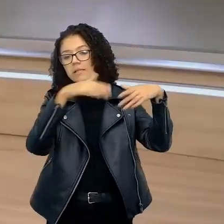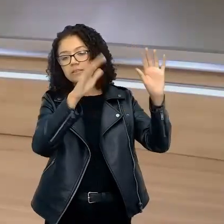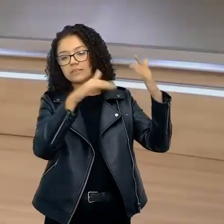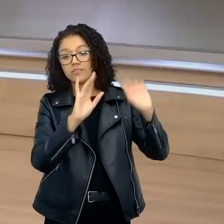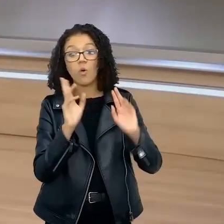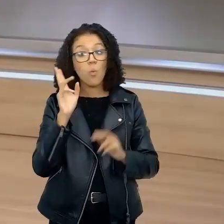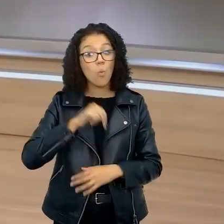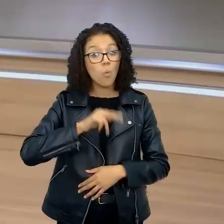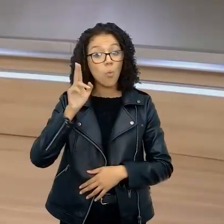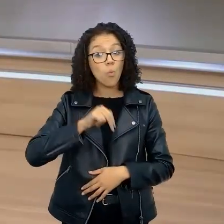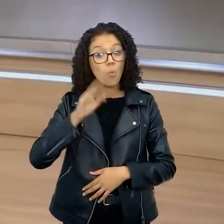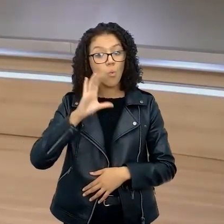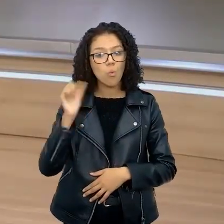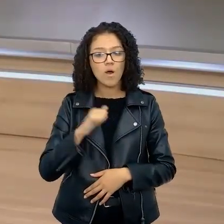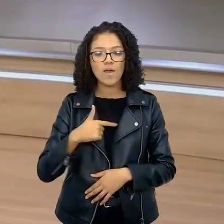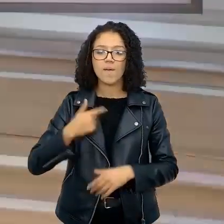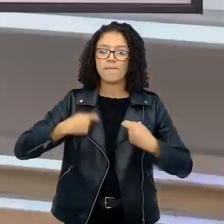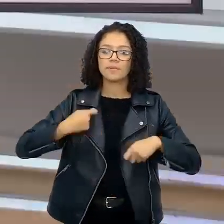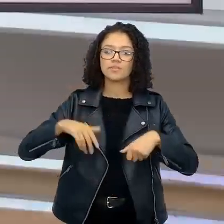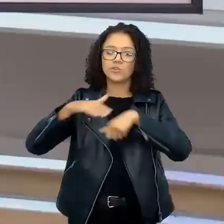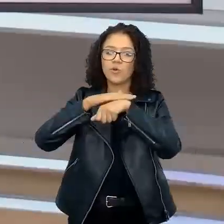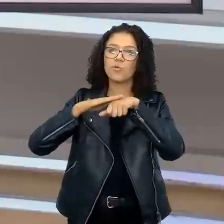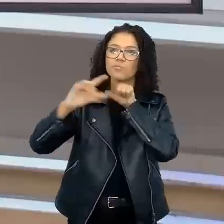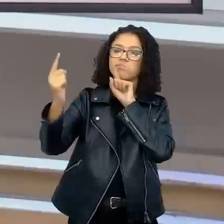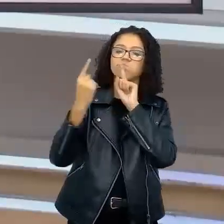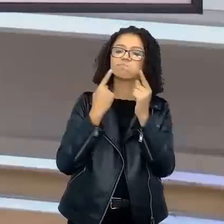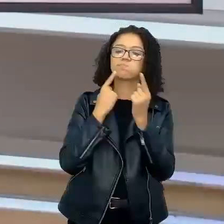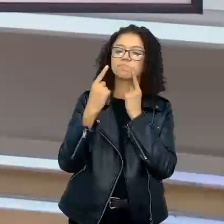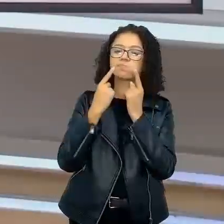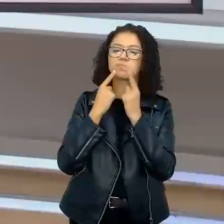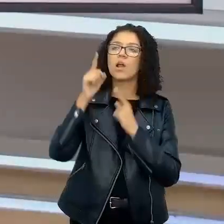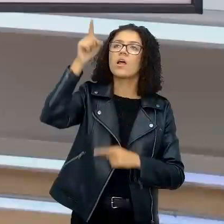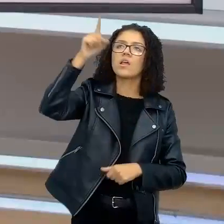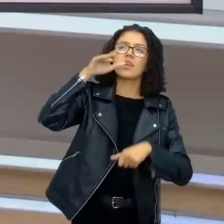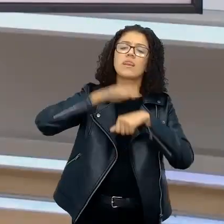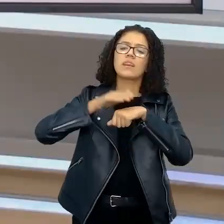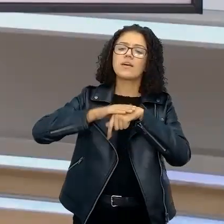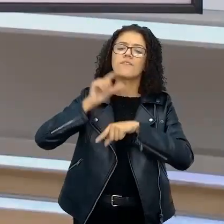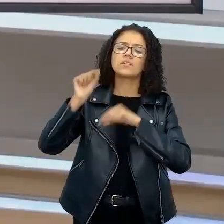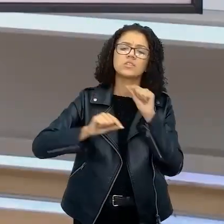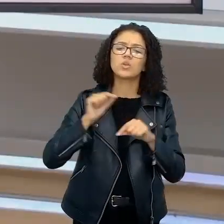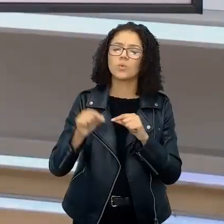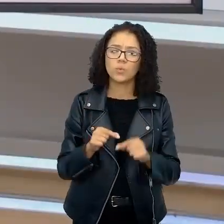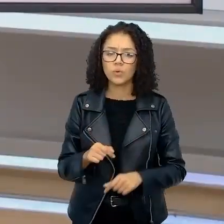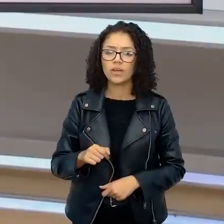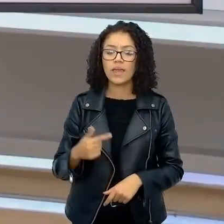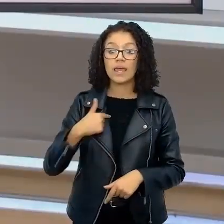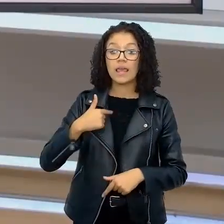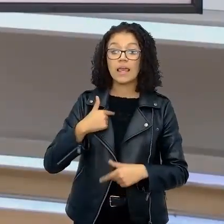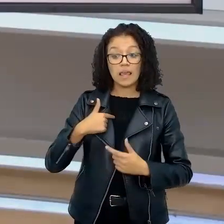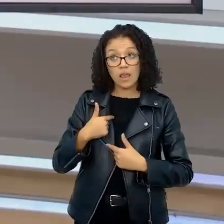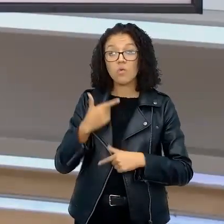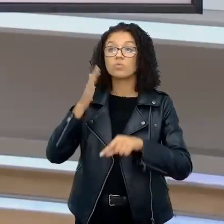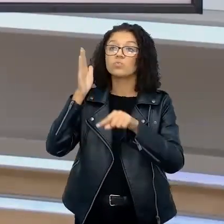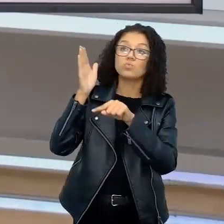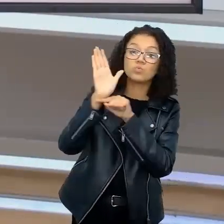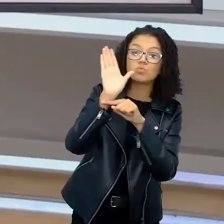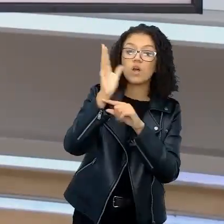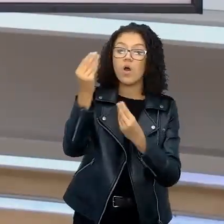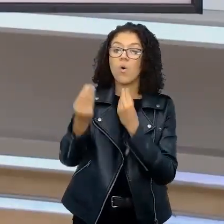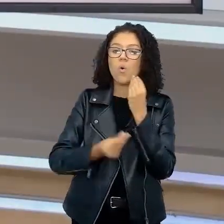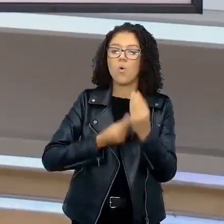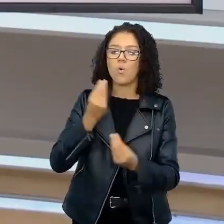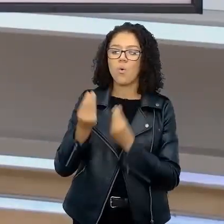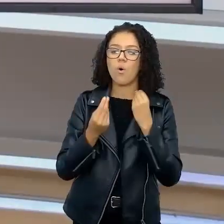preciso conversar com essa rede. Eu preciso saber o que essa rede está fazendo e eu preciso saber o que eu posso fazer em conjunto com essa